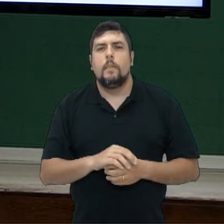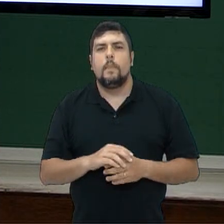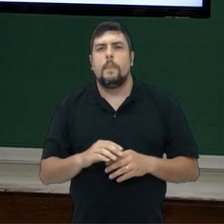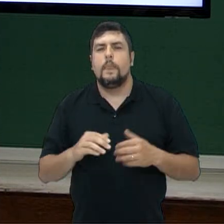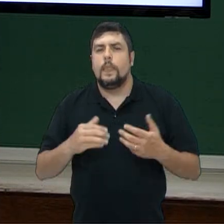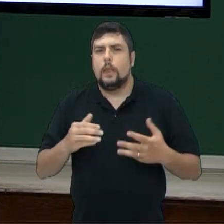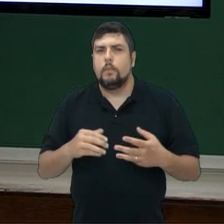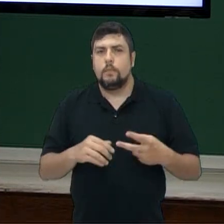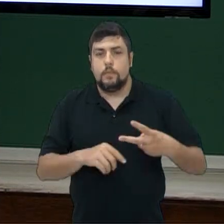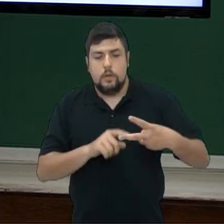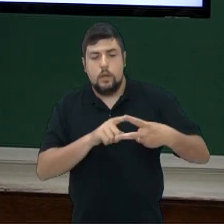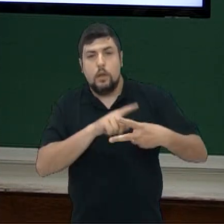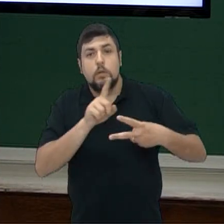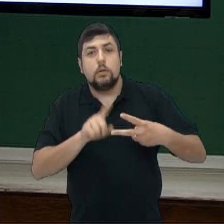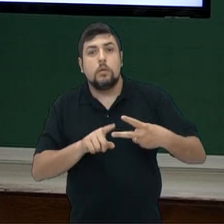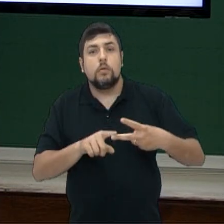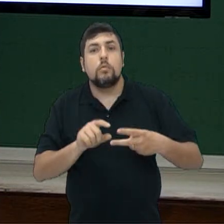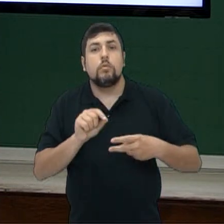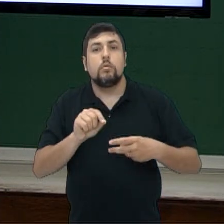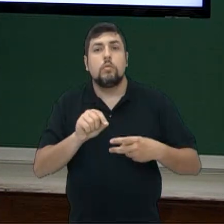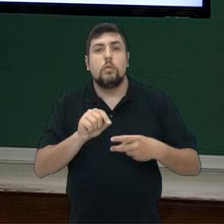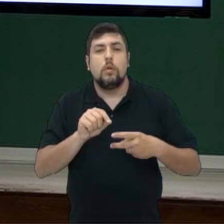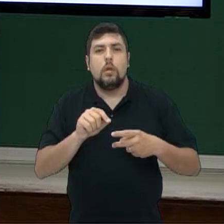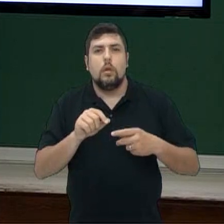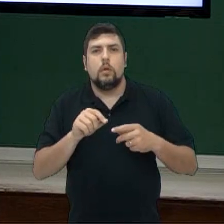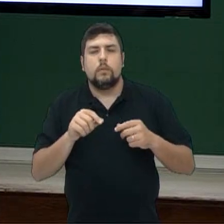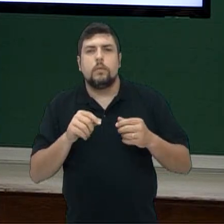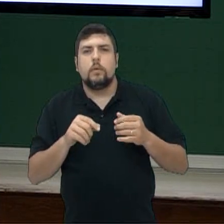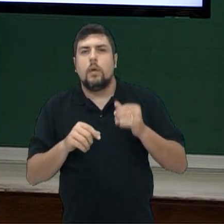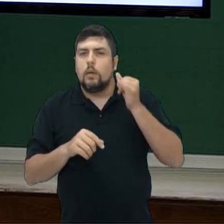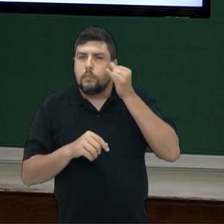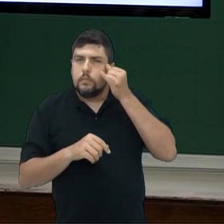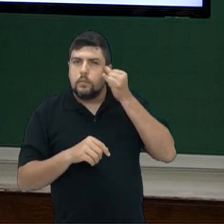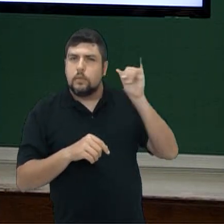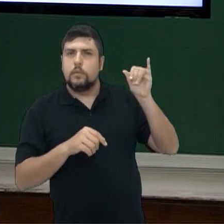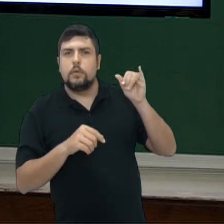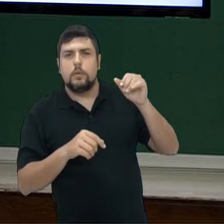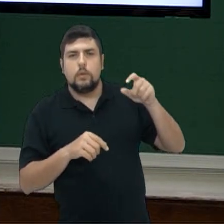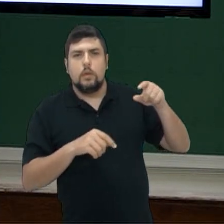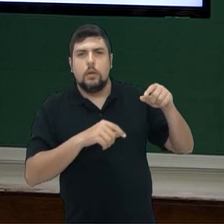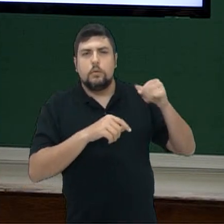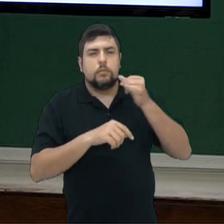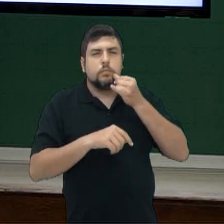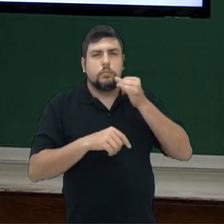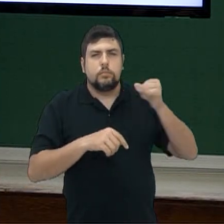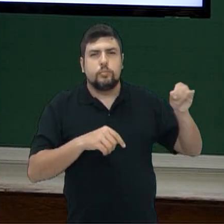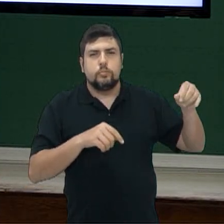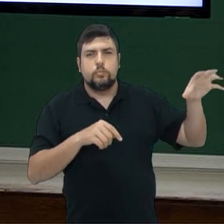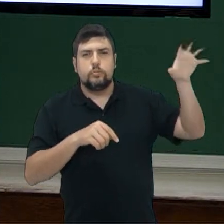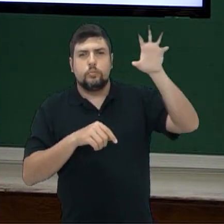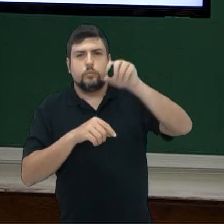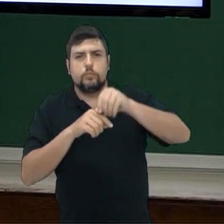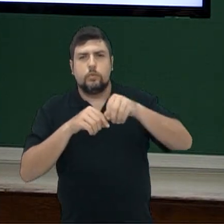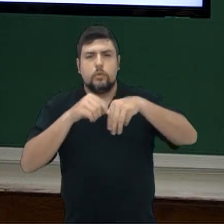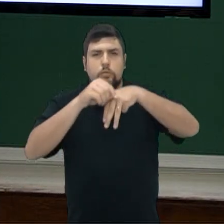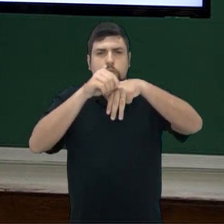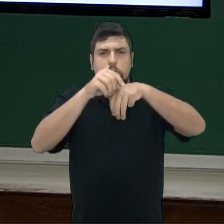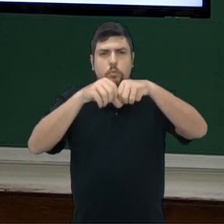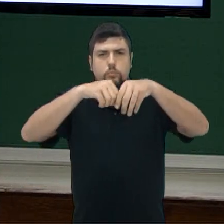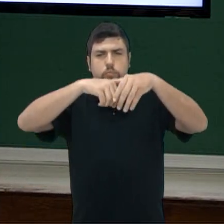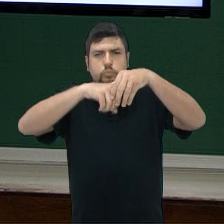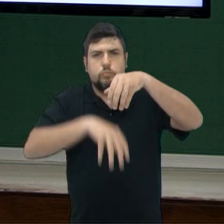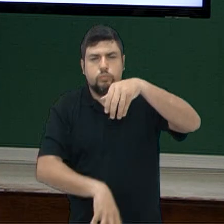a segunda função é impedir, né, no caso, bloquear a passagem de corrente elétrica dos aparelhos, né. No caso,